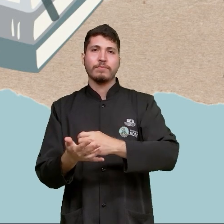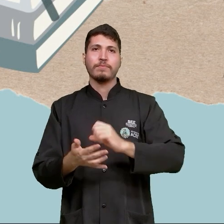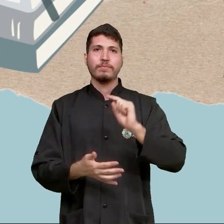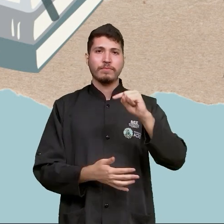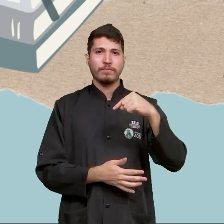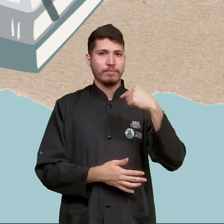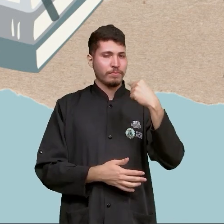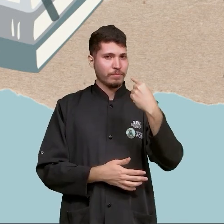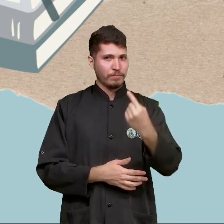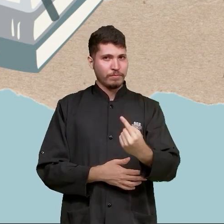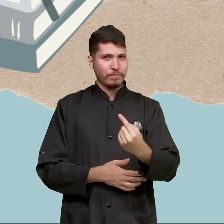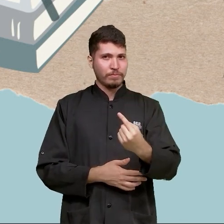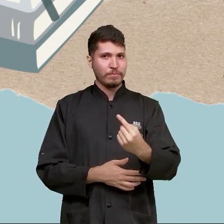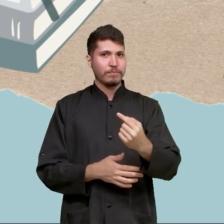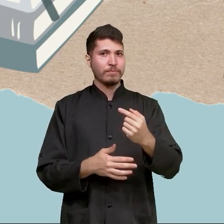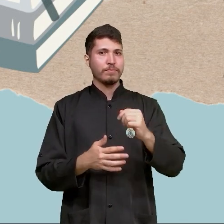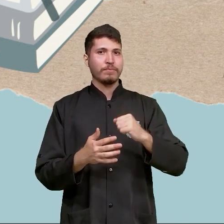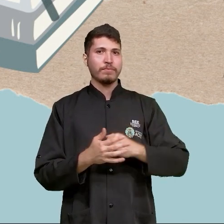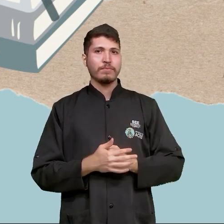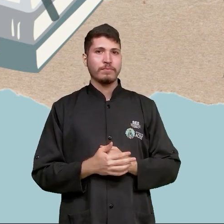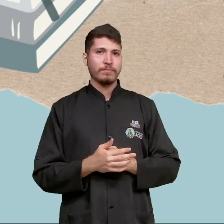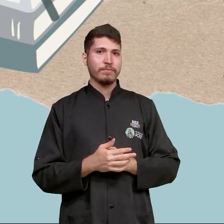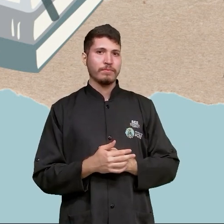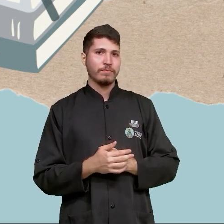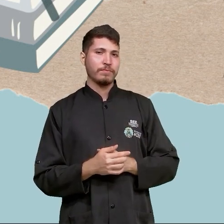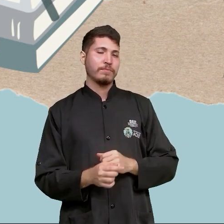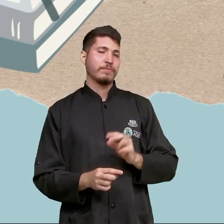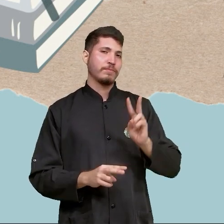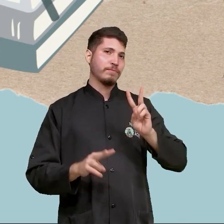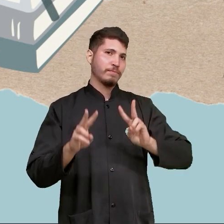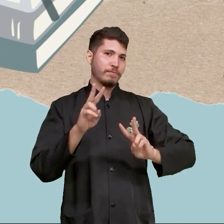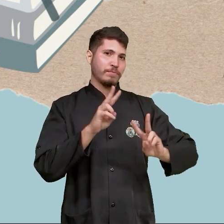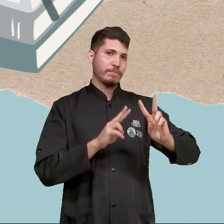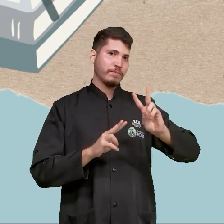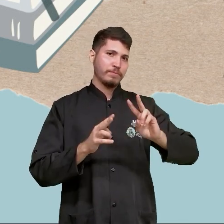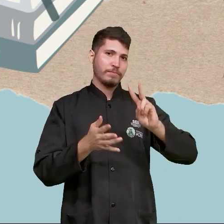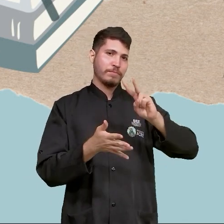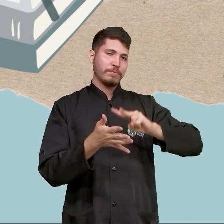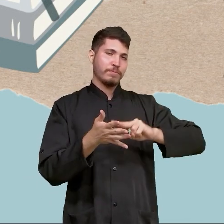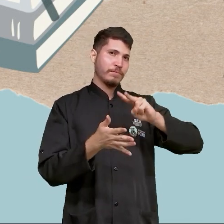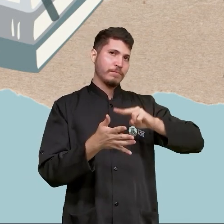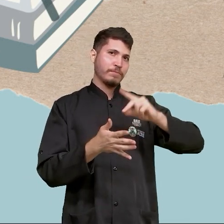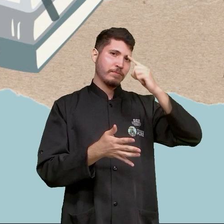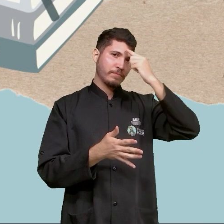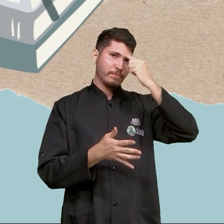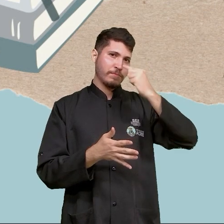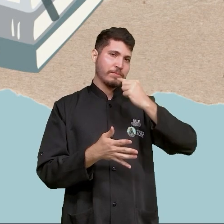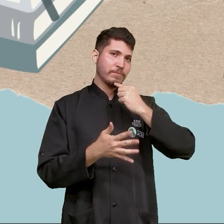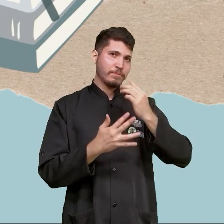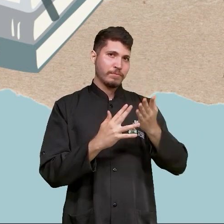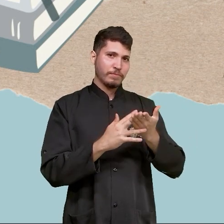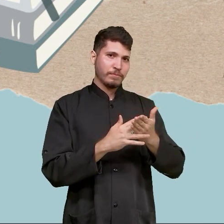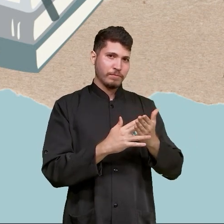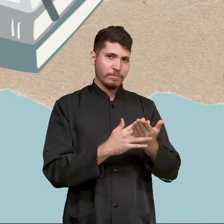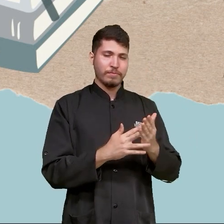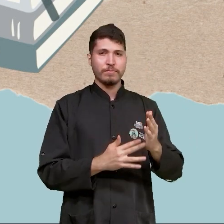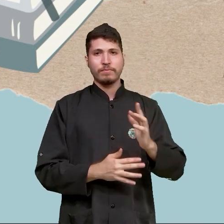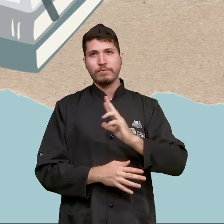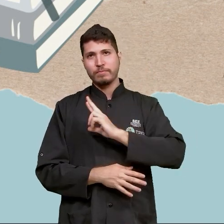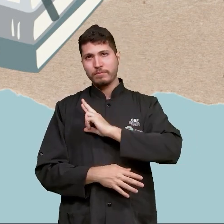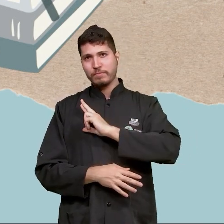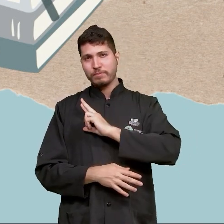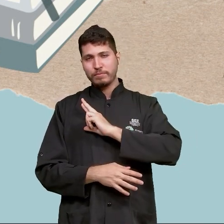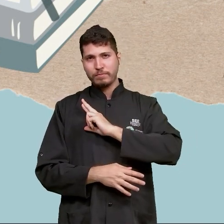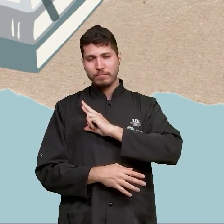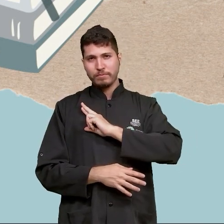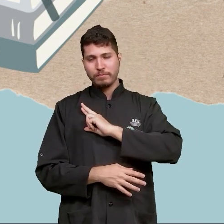para uma rodada, que se chama rodada visual, que você vai fazer uma leitura de imagem, que é do barroco ao romantismo.